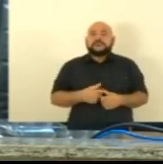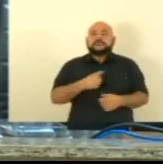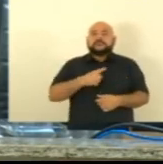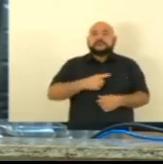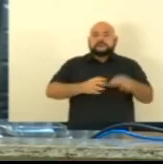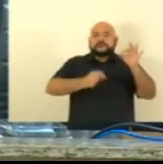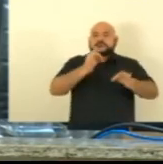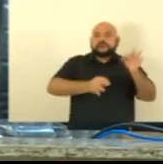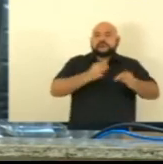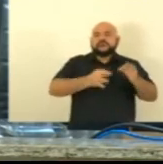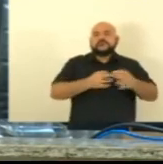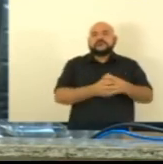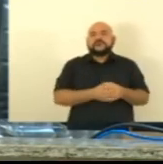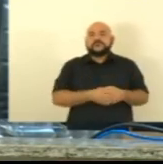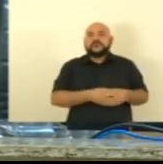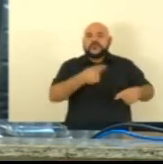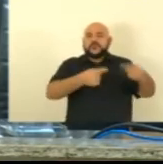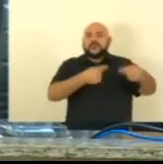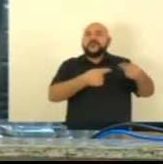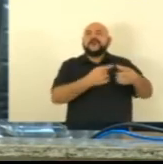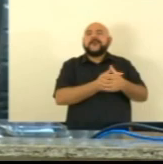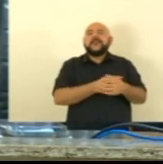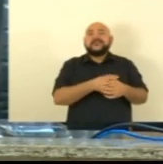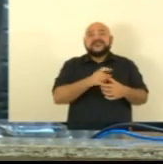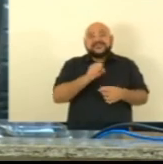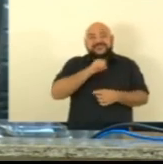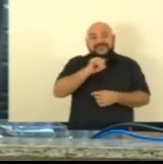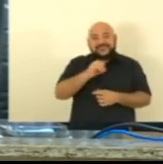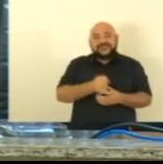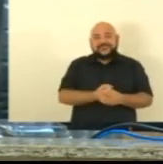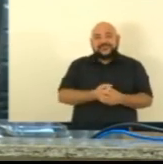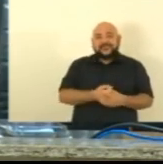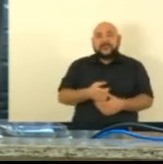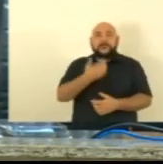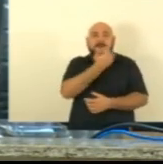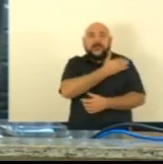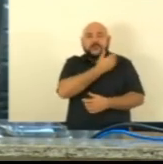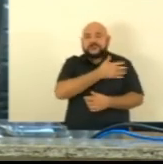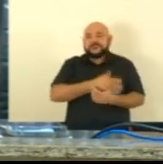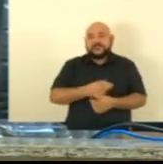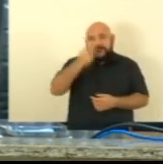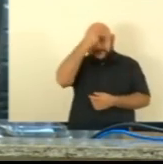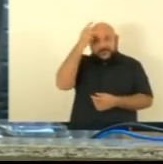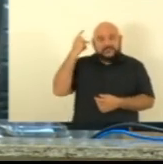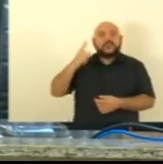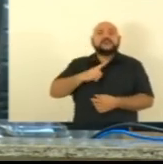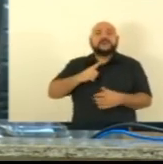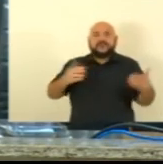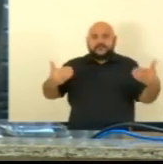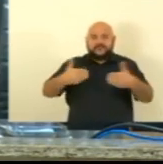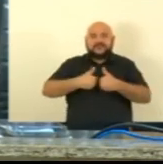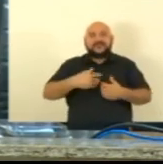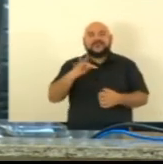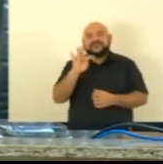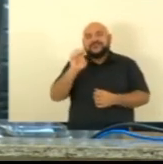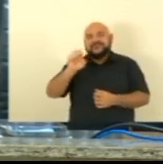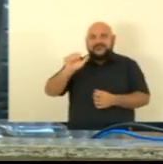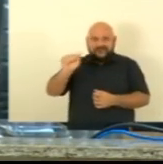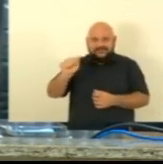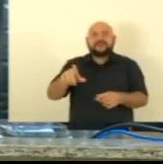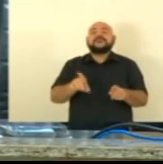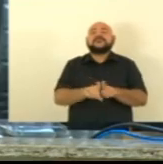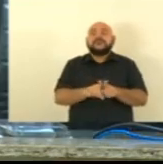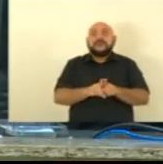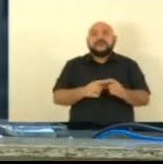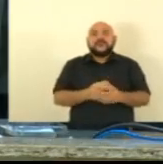agentes públicos que discriminarem as pessoas com deficiência e pessoas com transtorno do espectro autista, TEA, no âmbito do Estado do Espírito Santo e